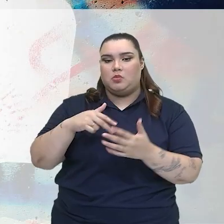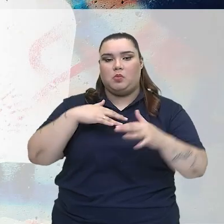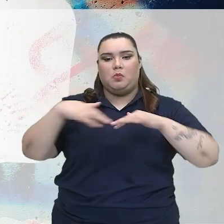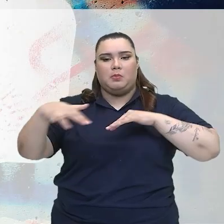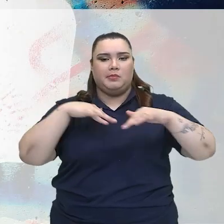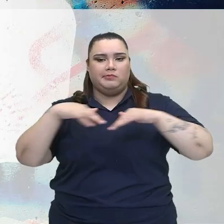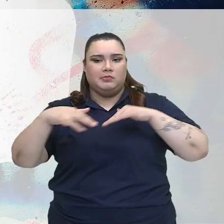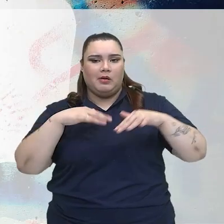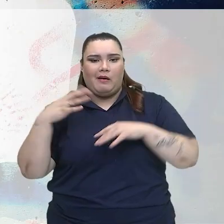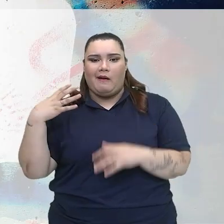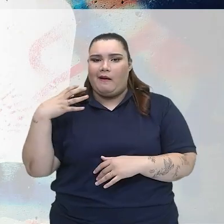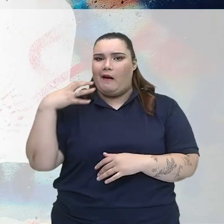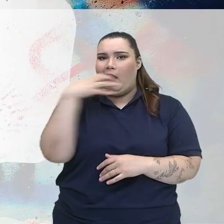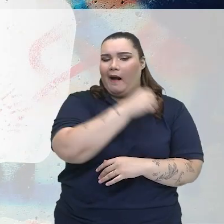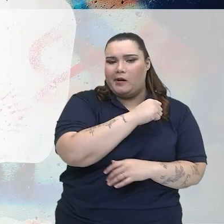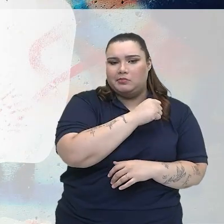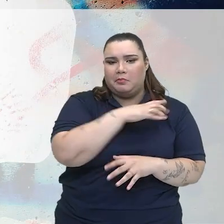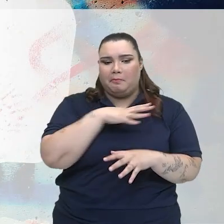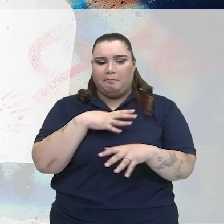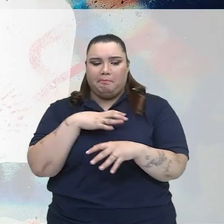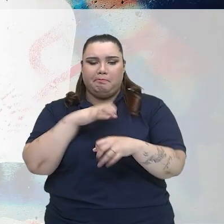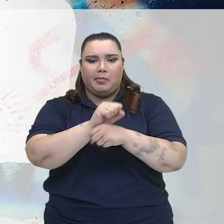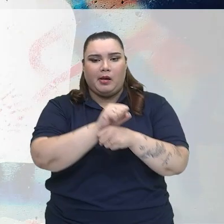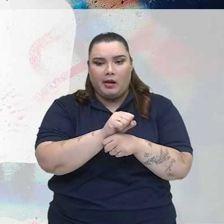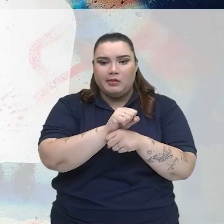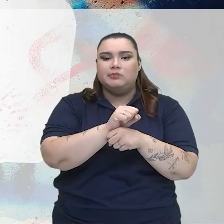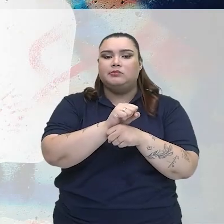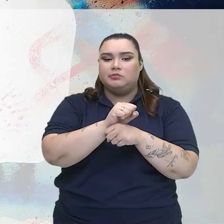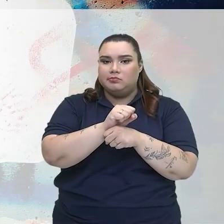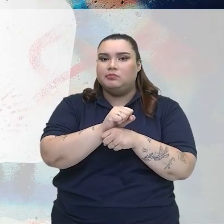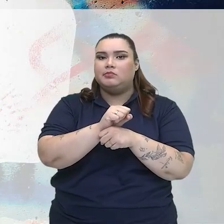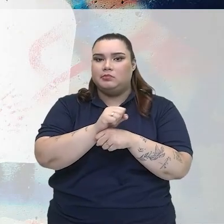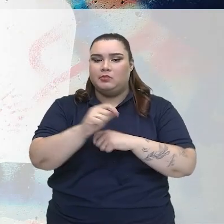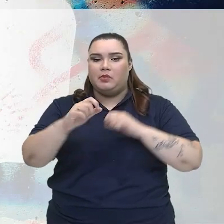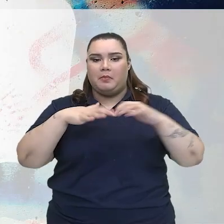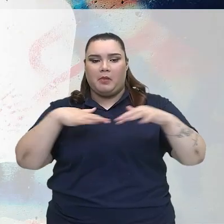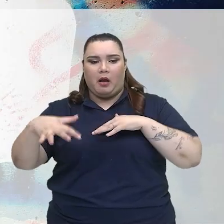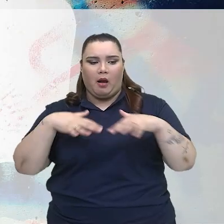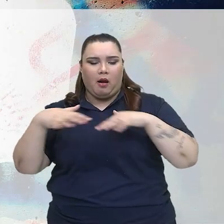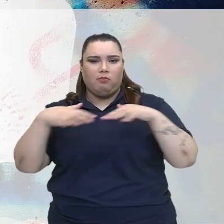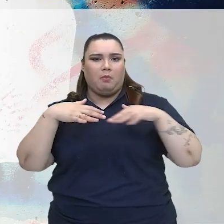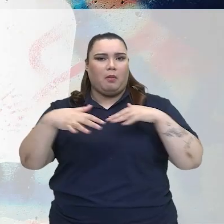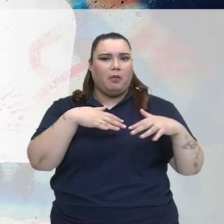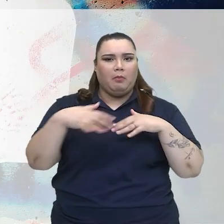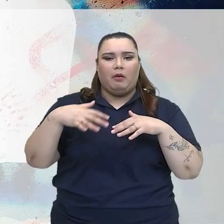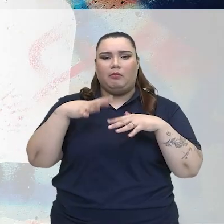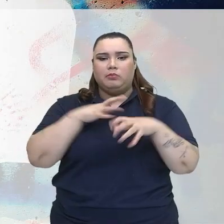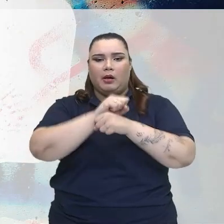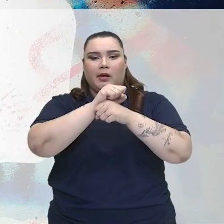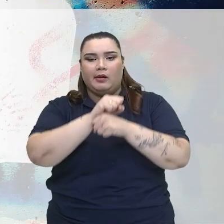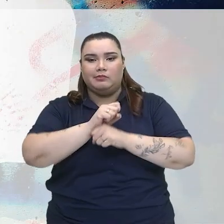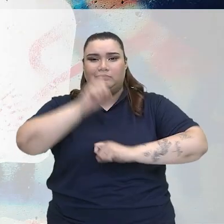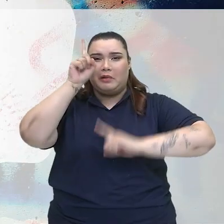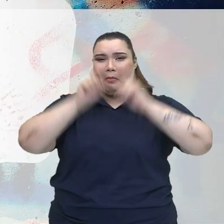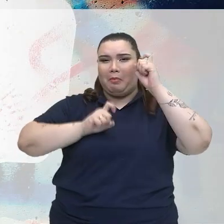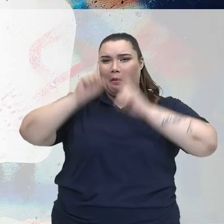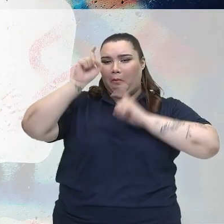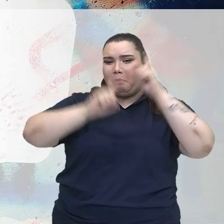utiliza movimentos rápidos, com pausas bruscas, né, que são chamadas de travas, expressões